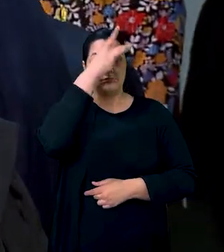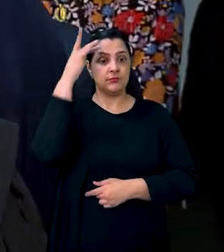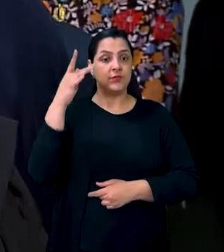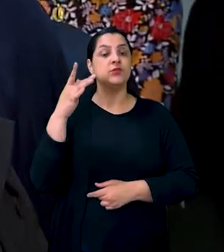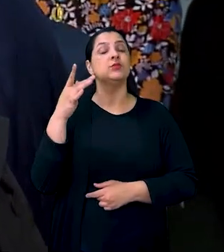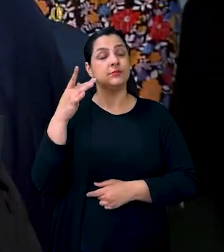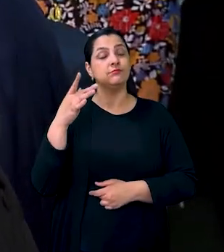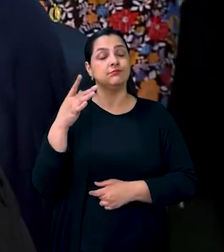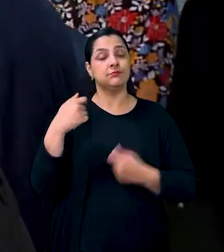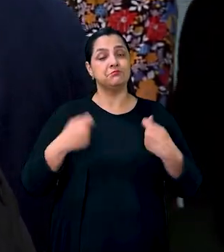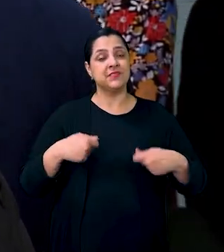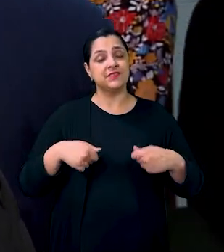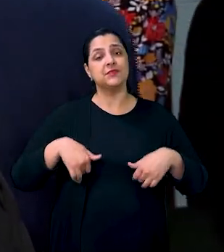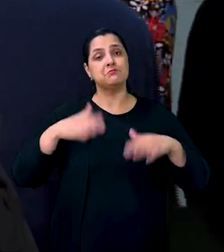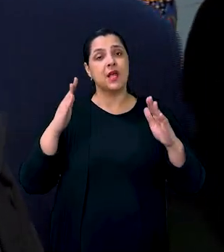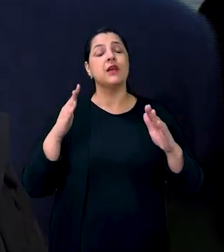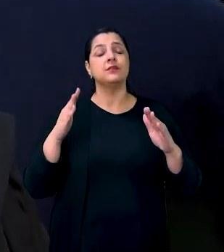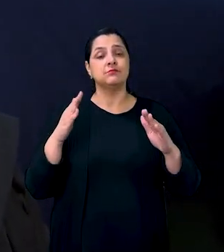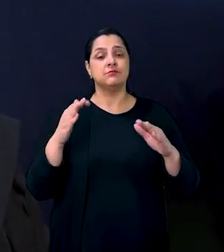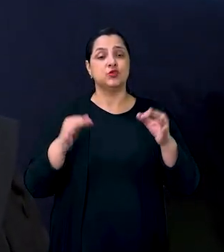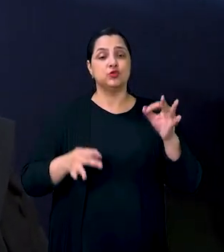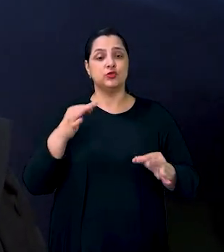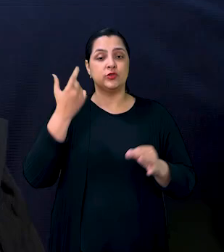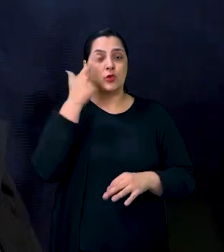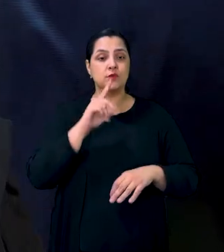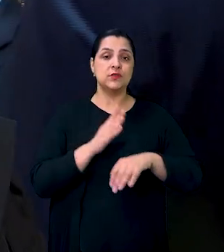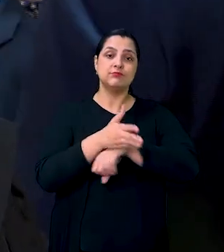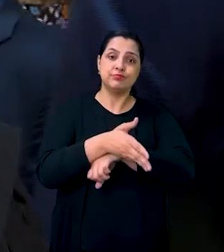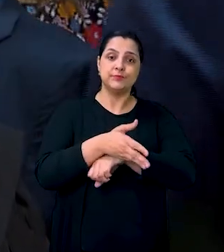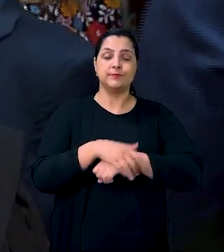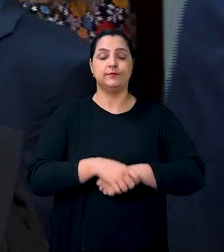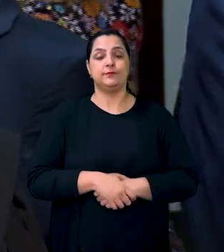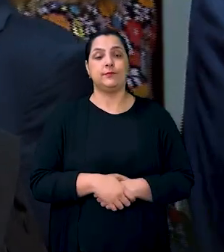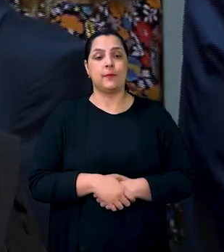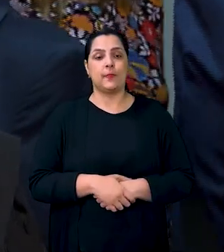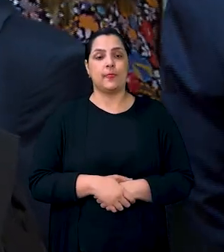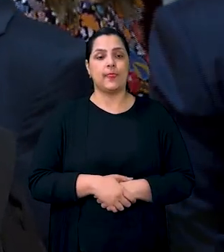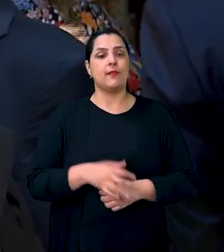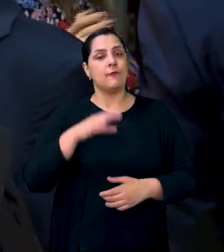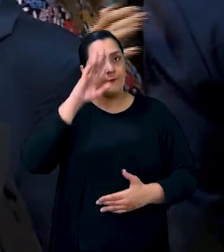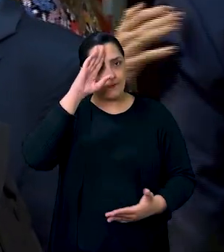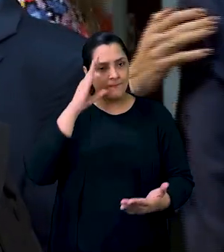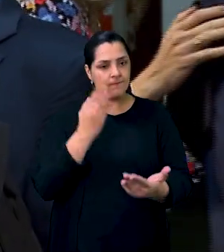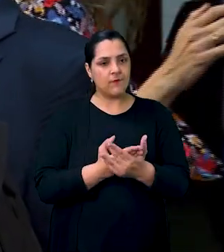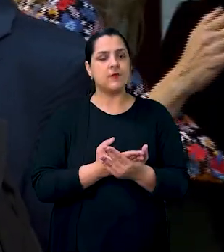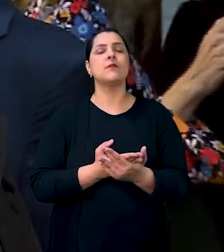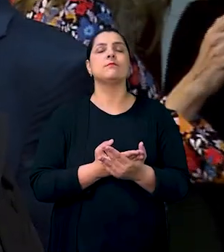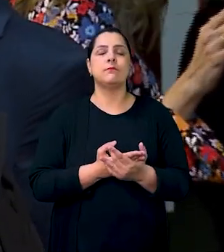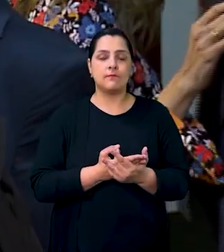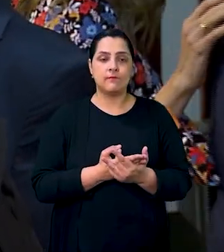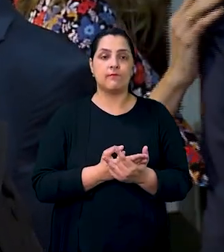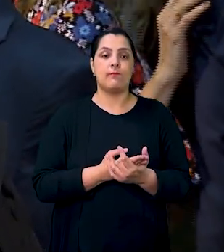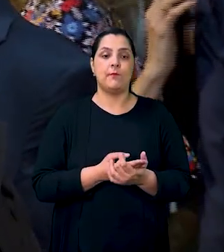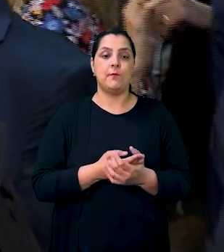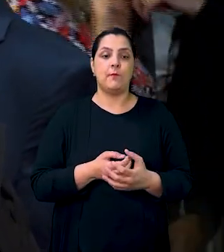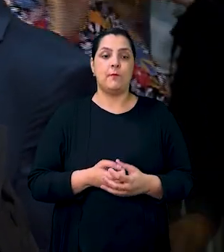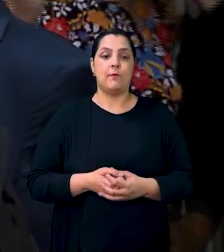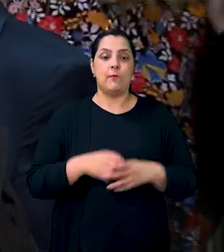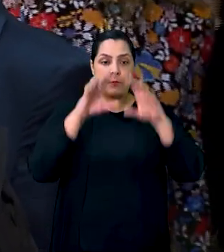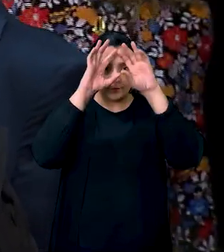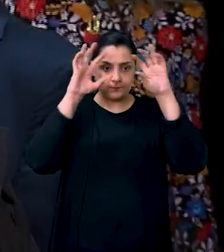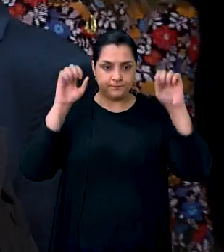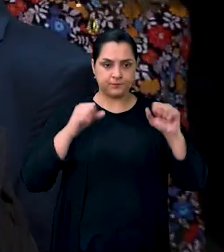pelas pessoas que mais precisam de acesso à justiça. Mas, com muita confiança, o